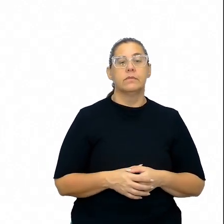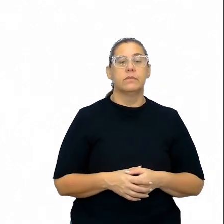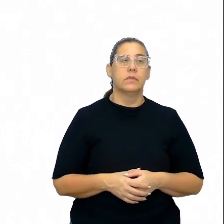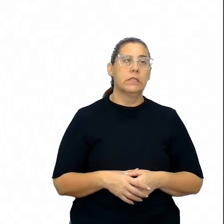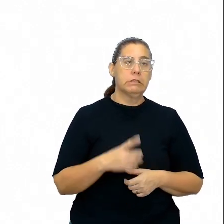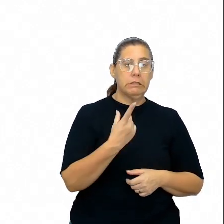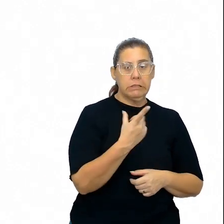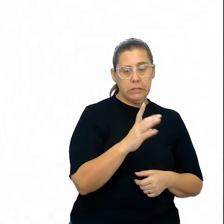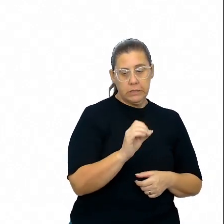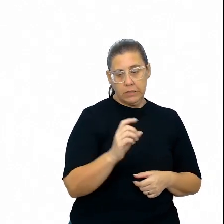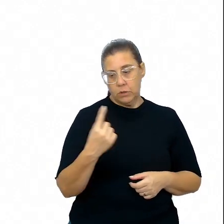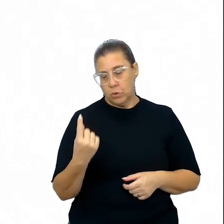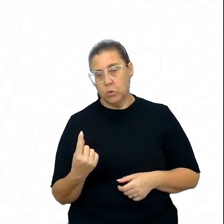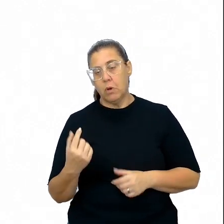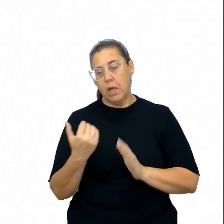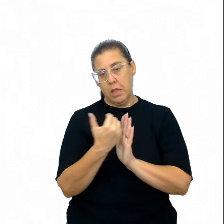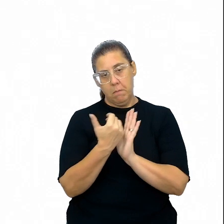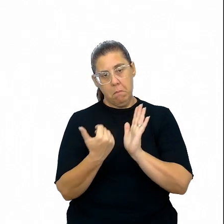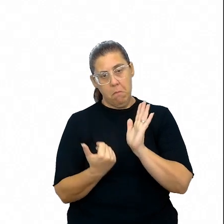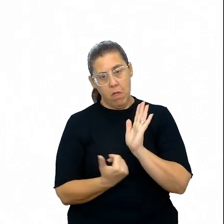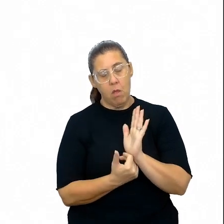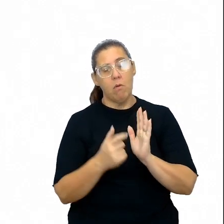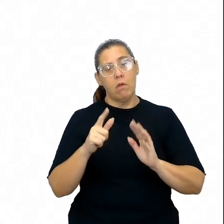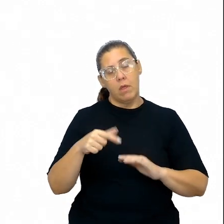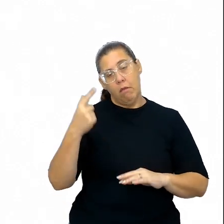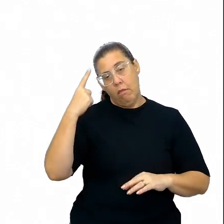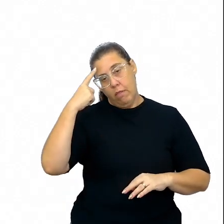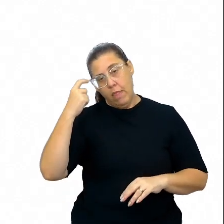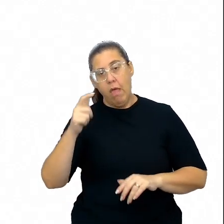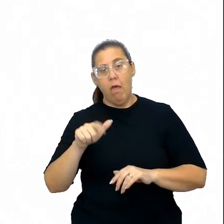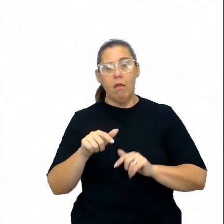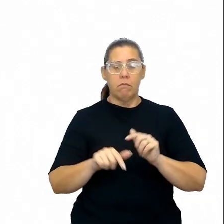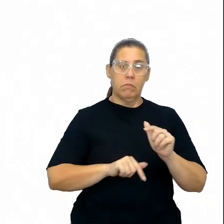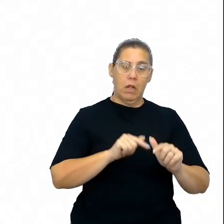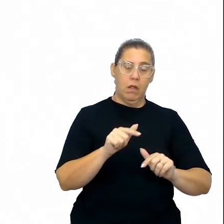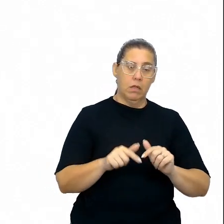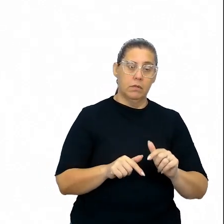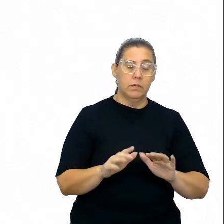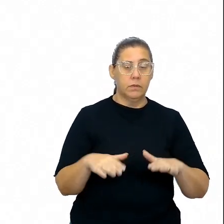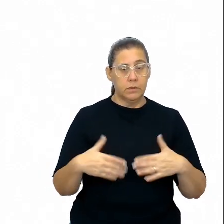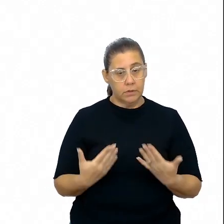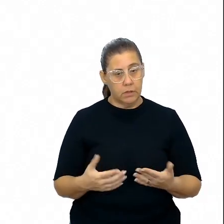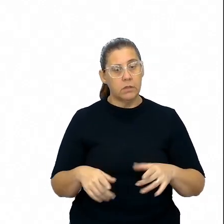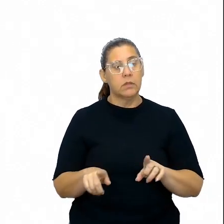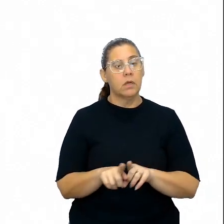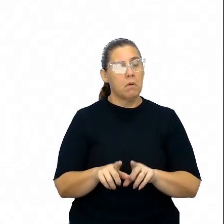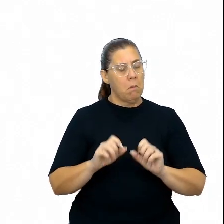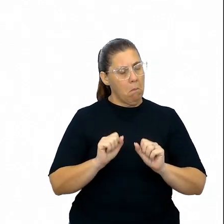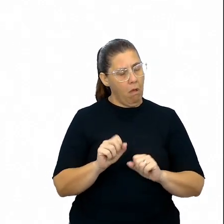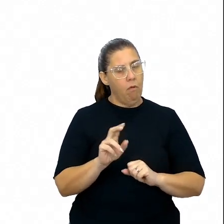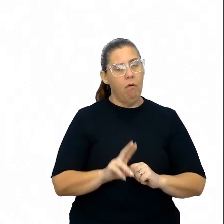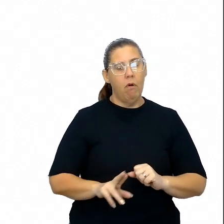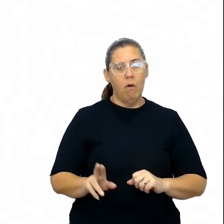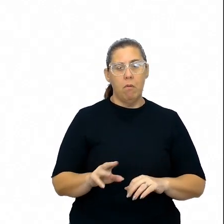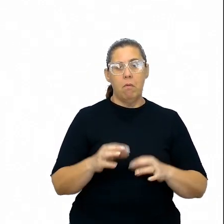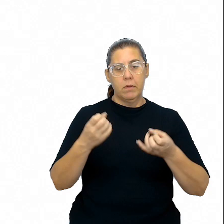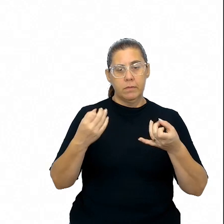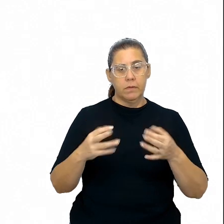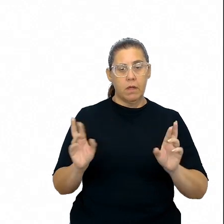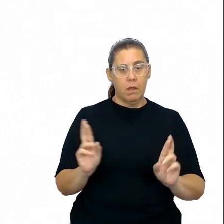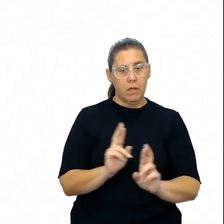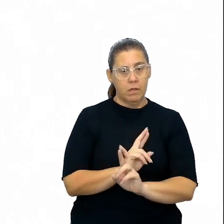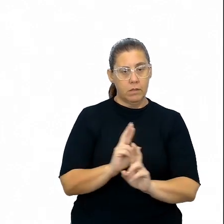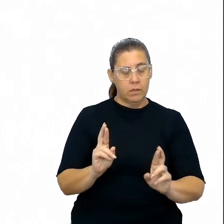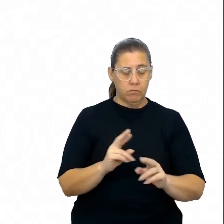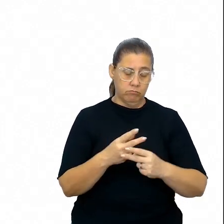101, até cair menor que 100, ou seja, essa é a ideia que seria trabalhando para nós. Então, também pode ser usado para a gente poder falar essa relação